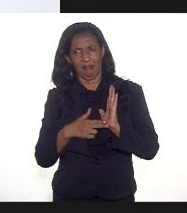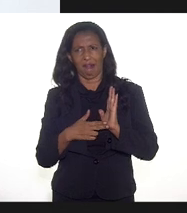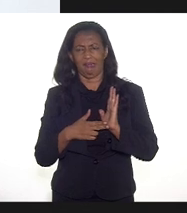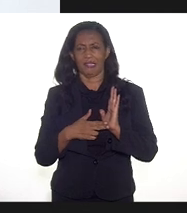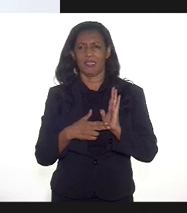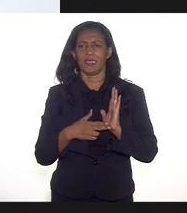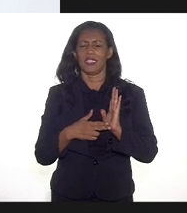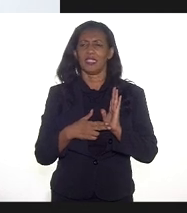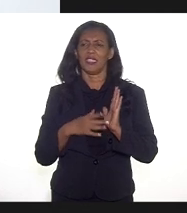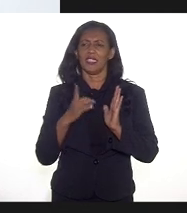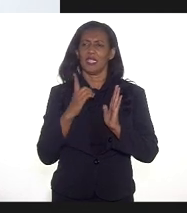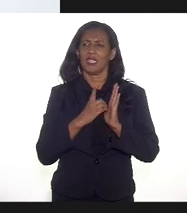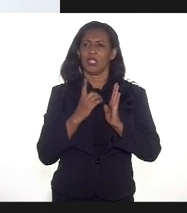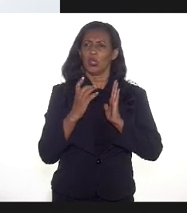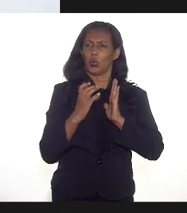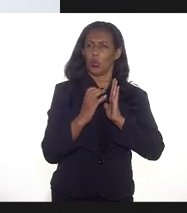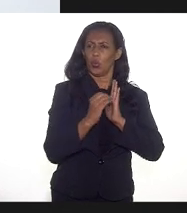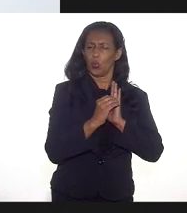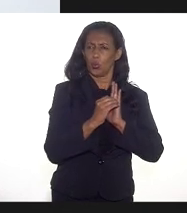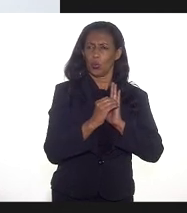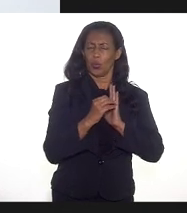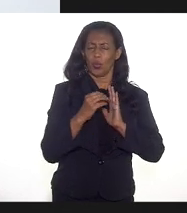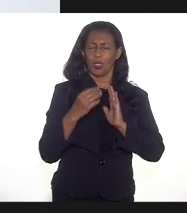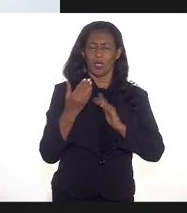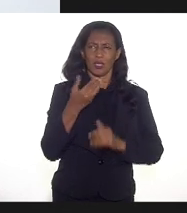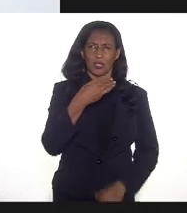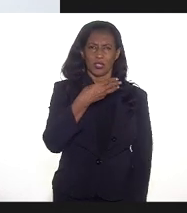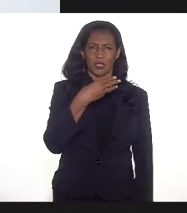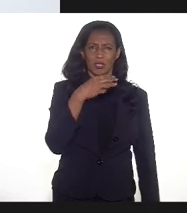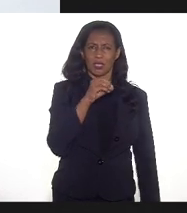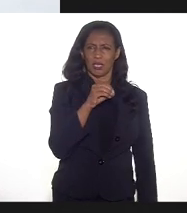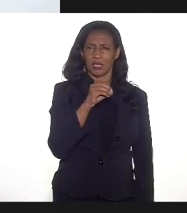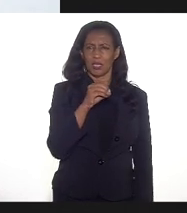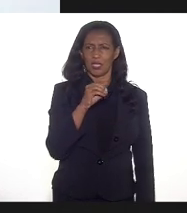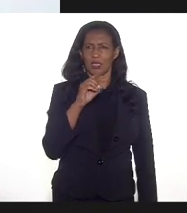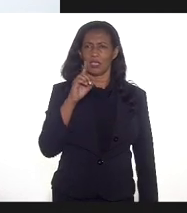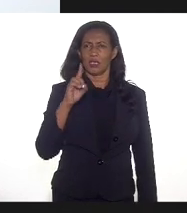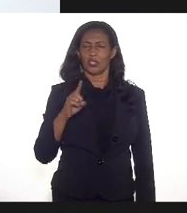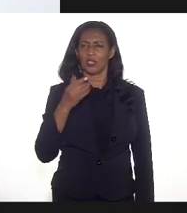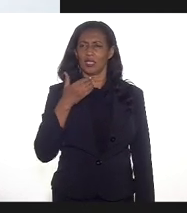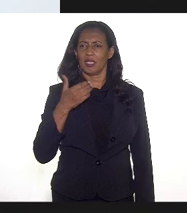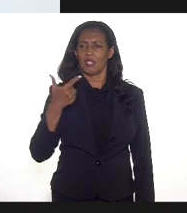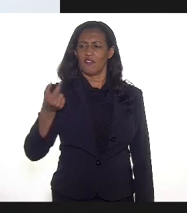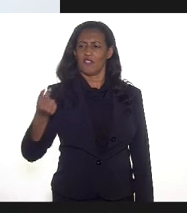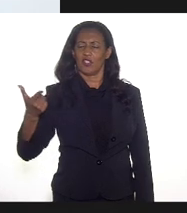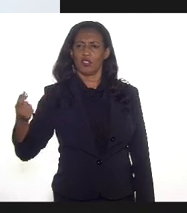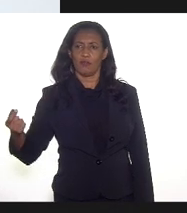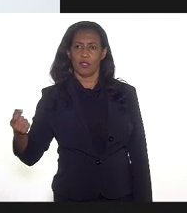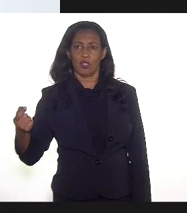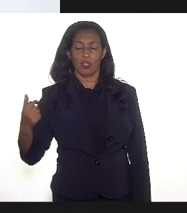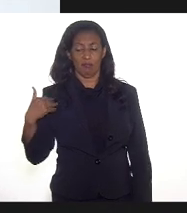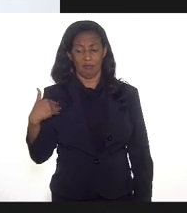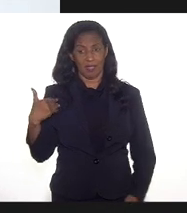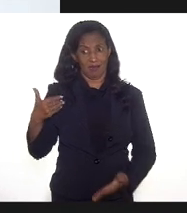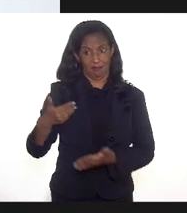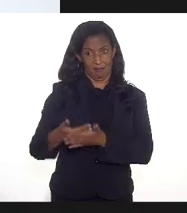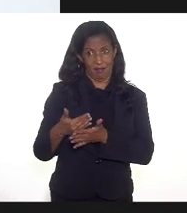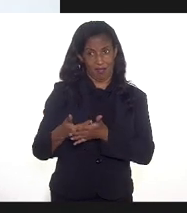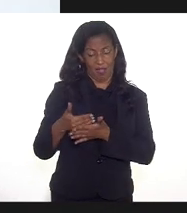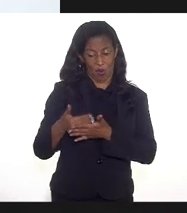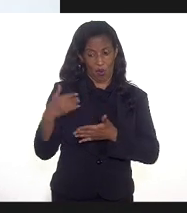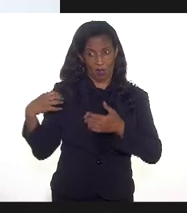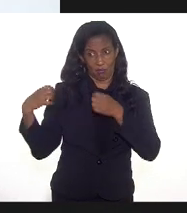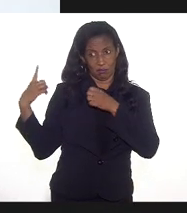em diário oficial desde 30 de dezembro de 2020. E, mais recentemente,